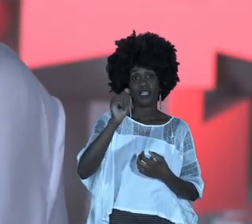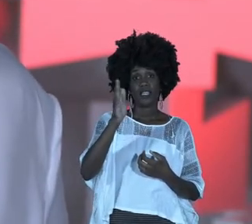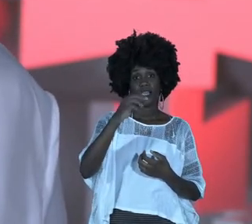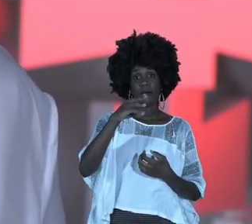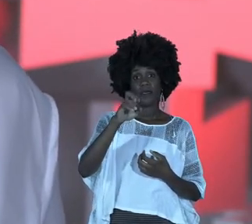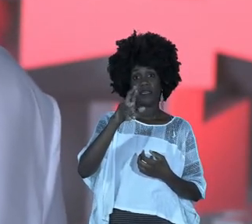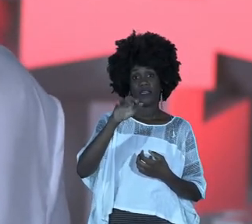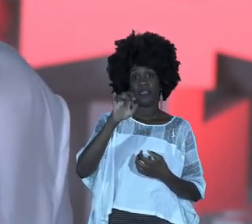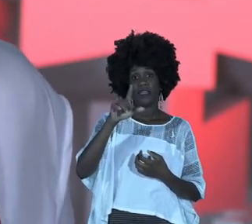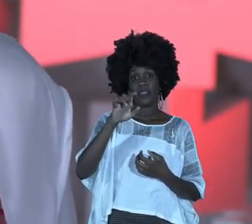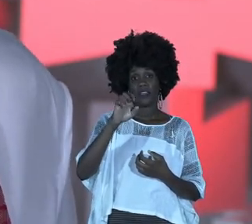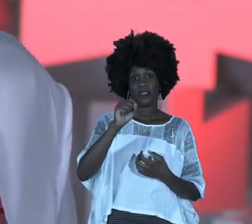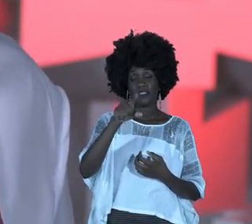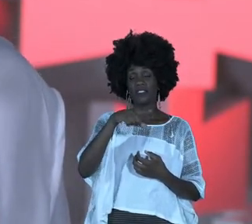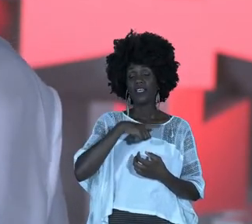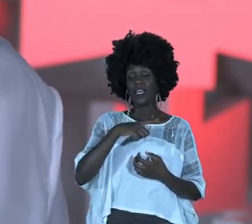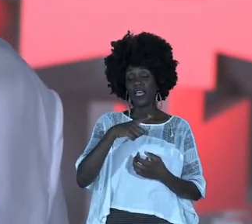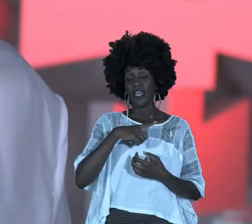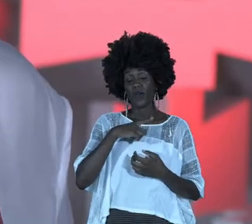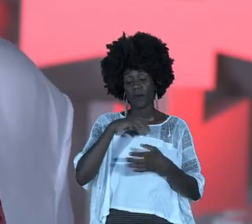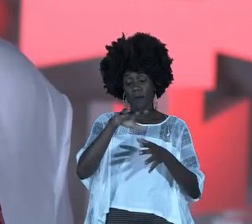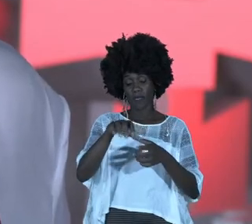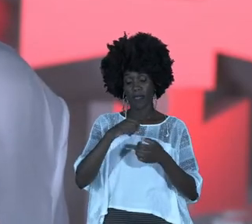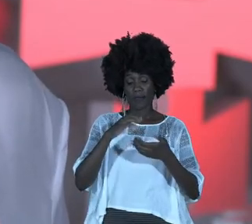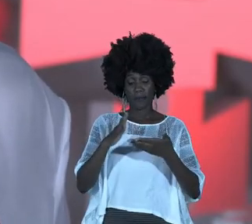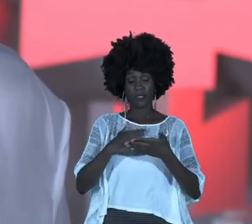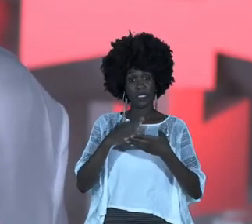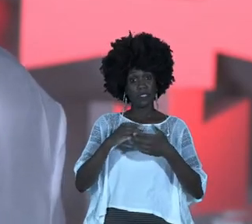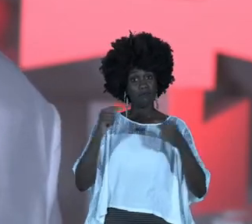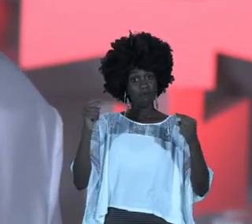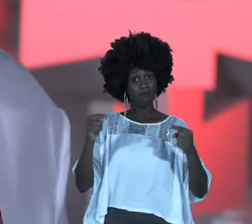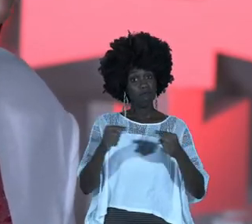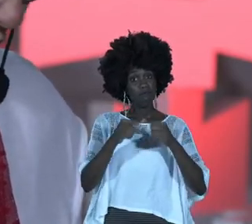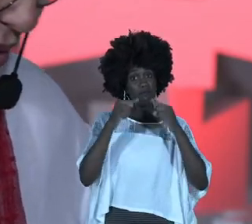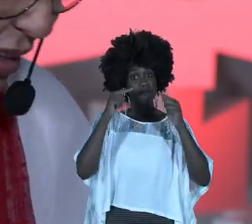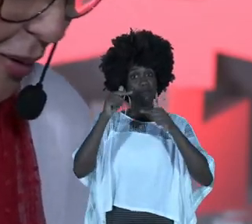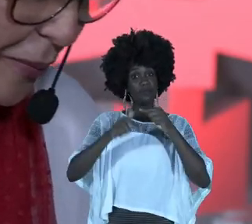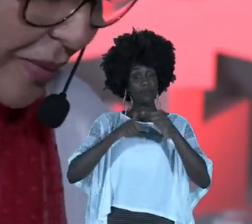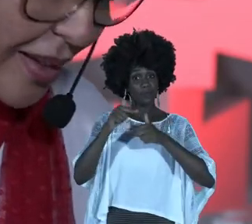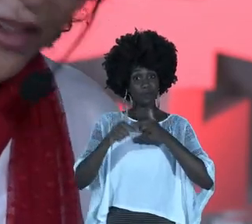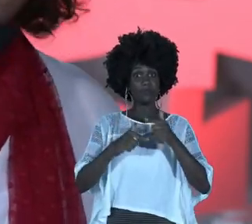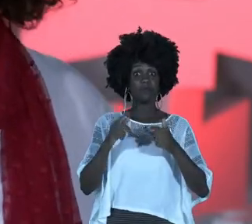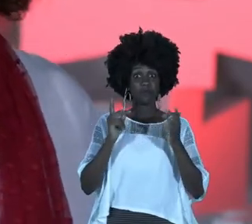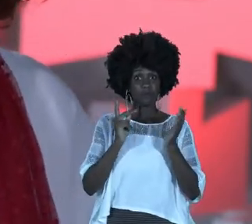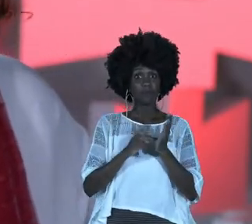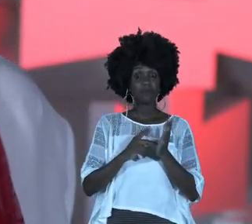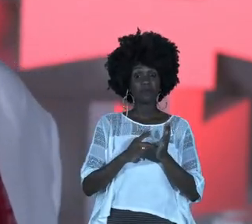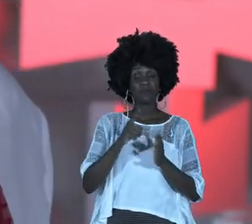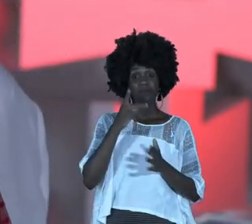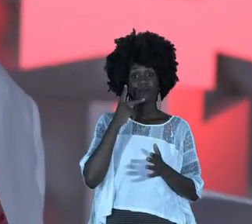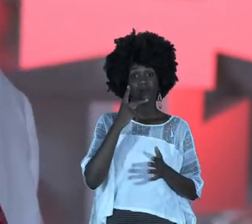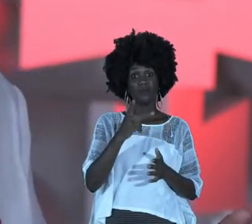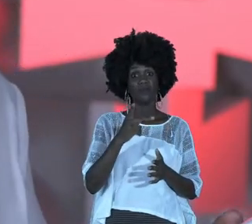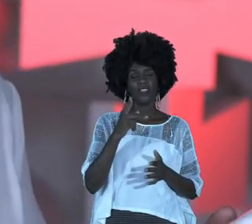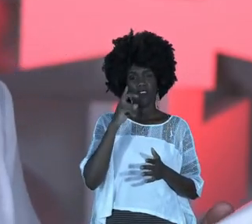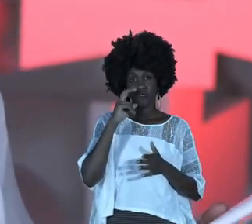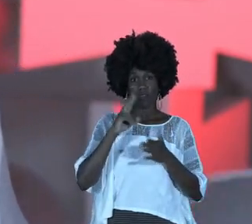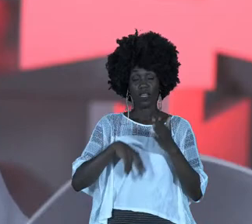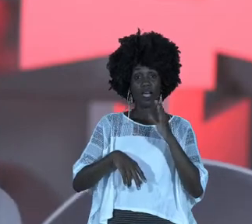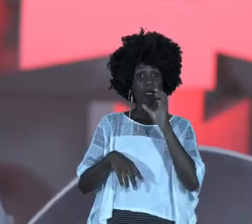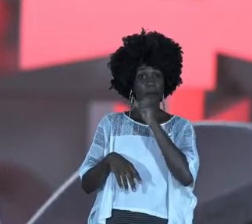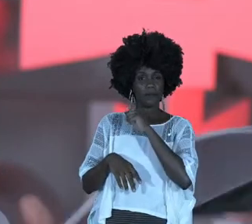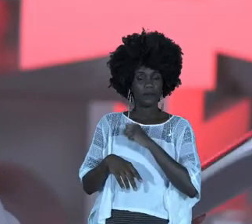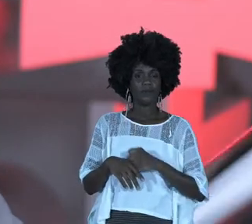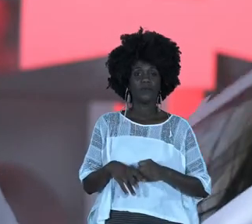quando eu peguei a poesia de Cecília Meirelles, eu digo, é exatamente isso o meu trabalho, né? Então ela fala assim, vou ler rapidamente,